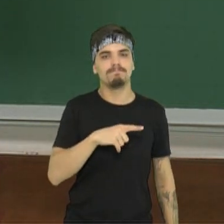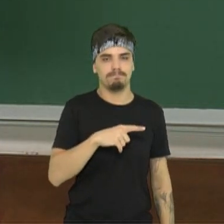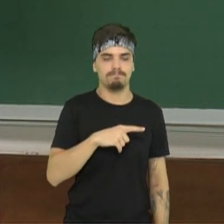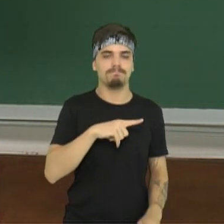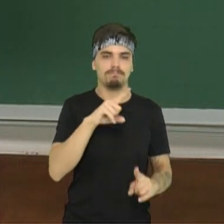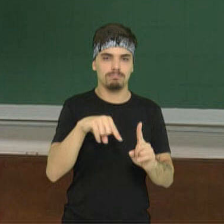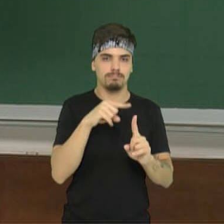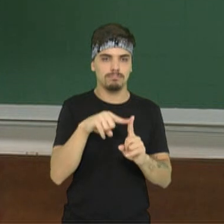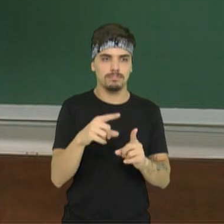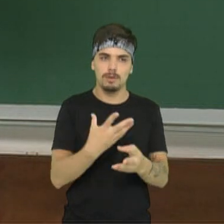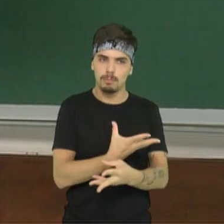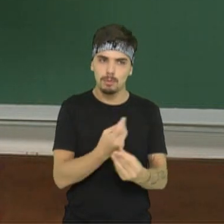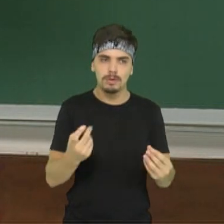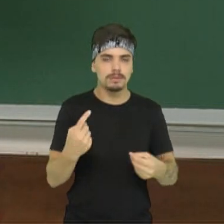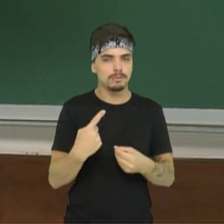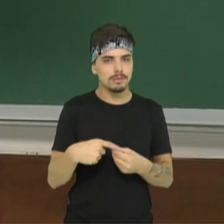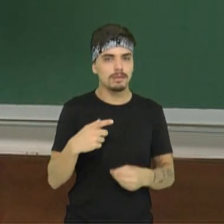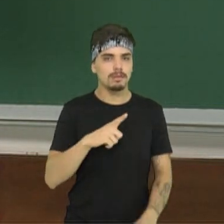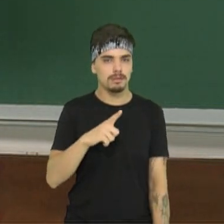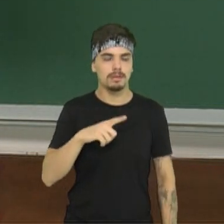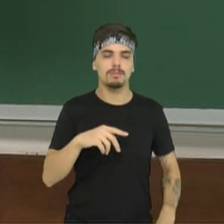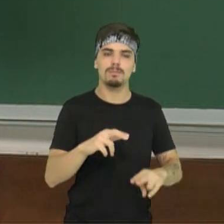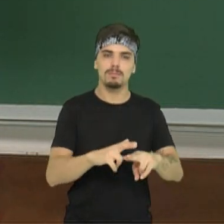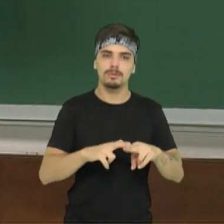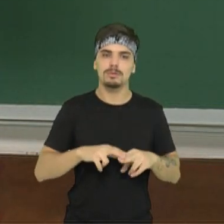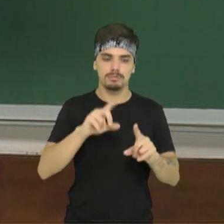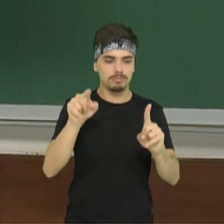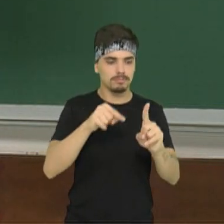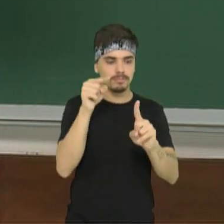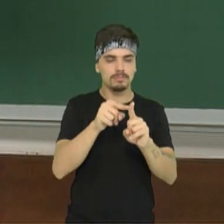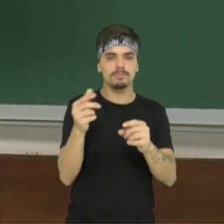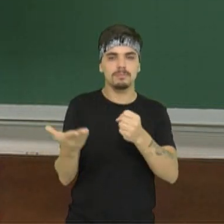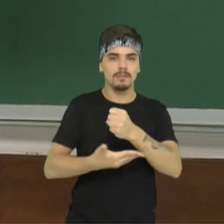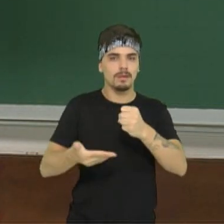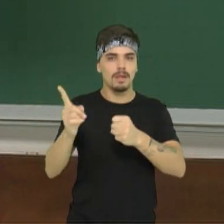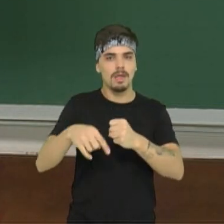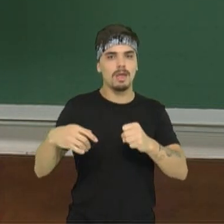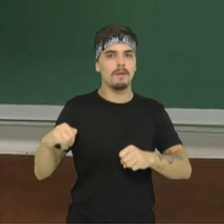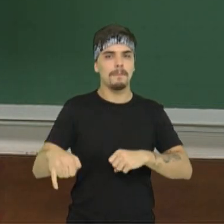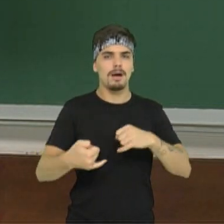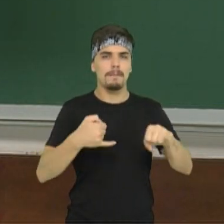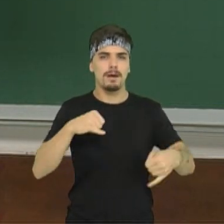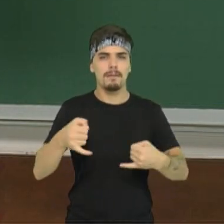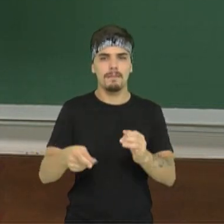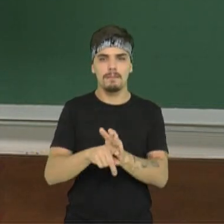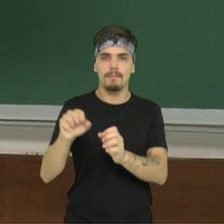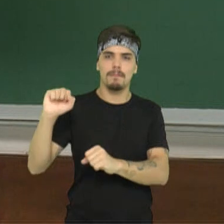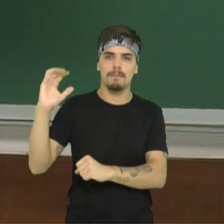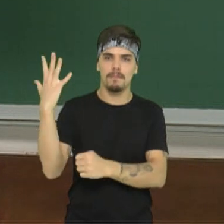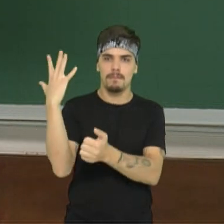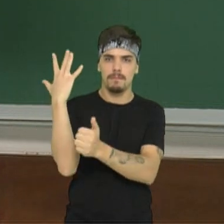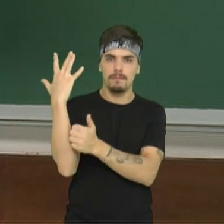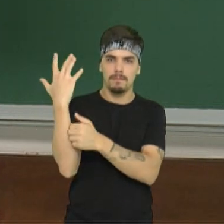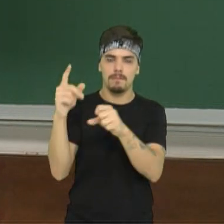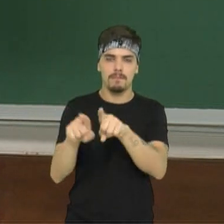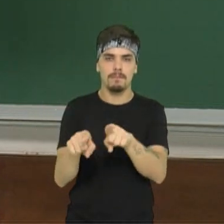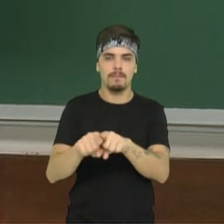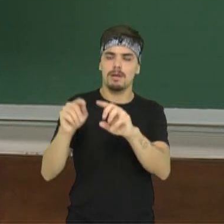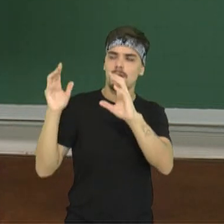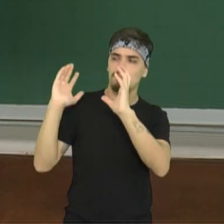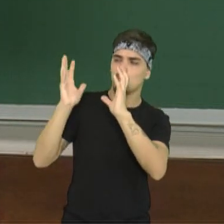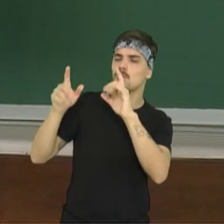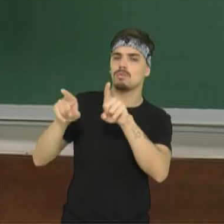funções, muitas delas. Então, a função básica dessas cidades é a exploração da madeira, dos derivados do coco,